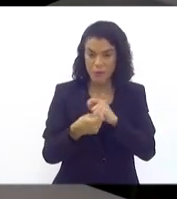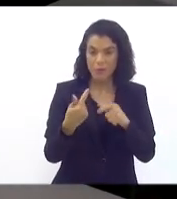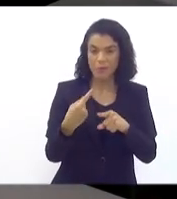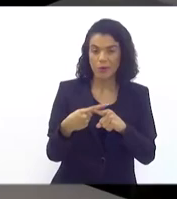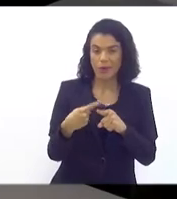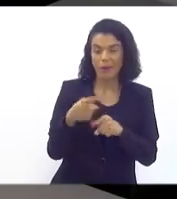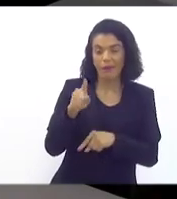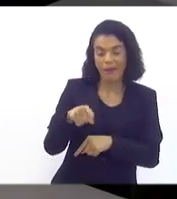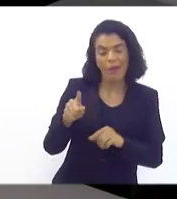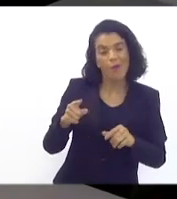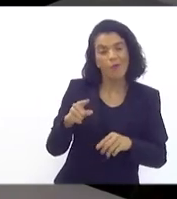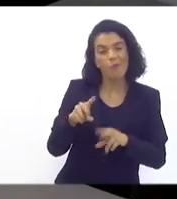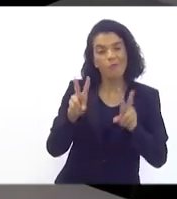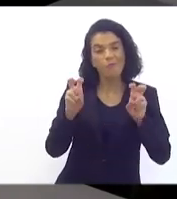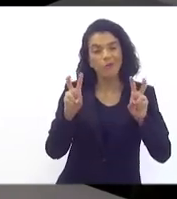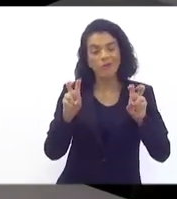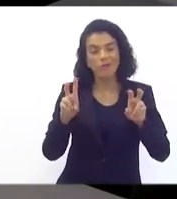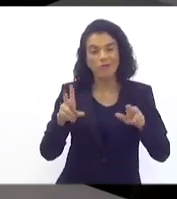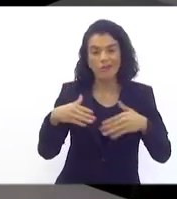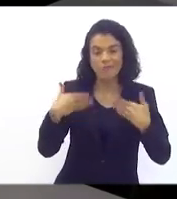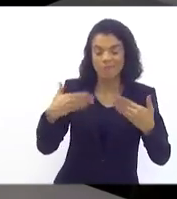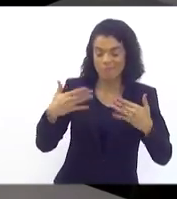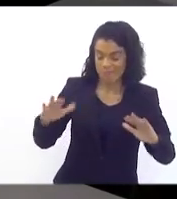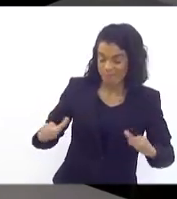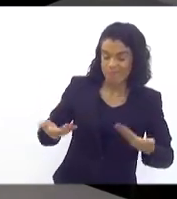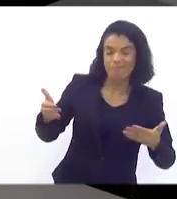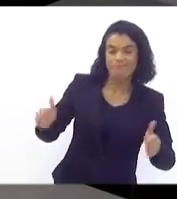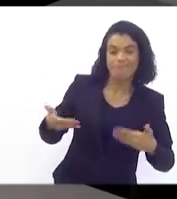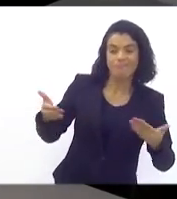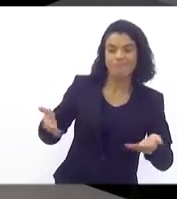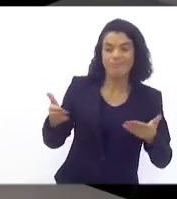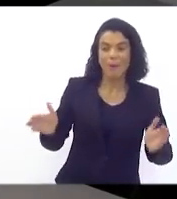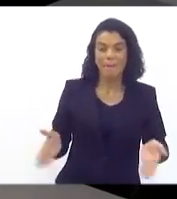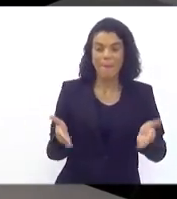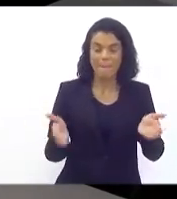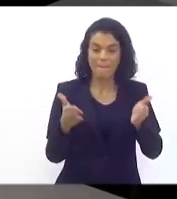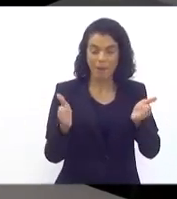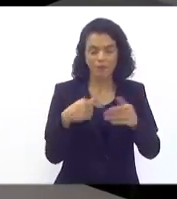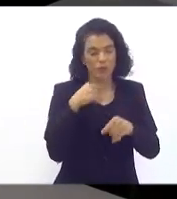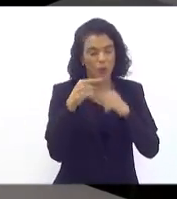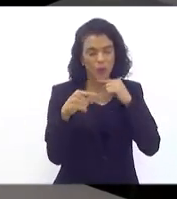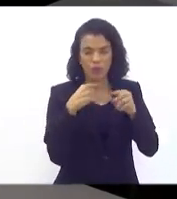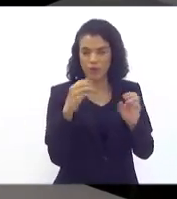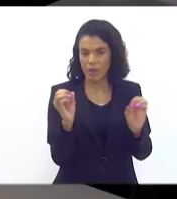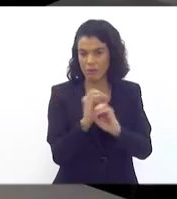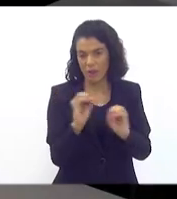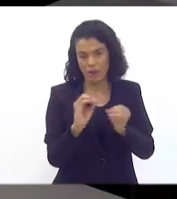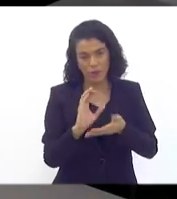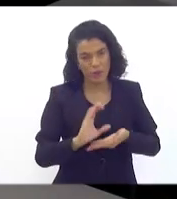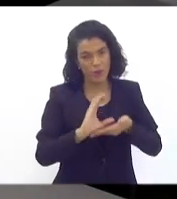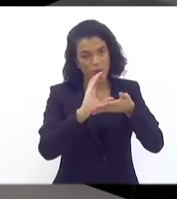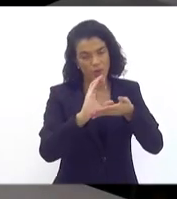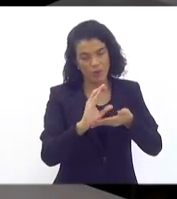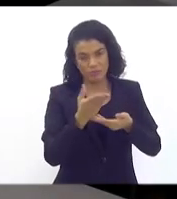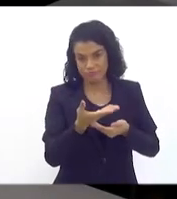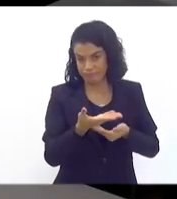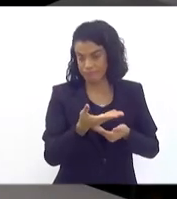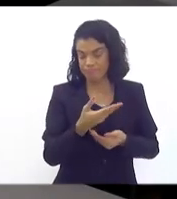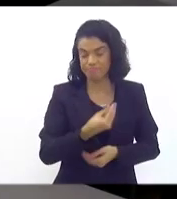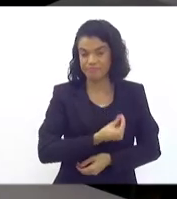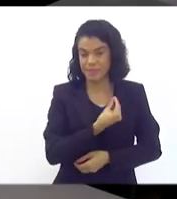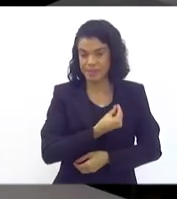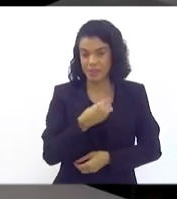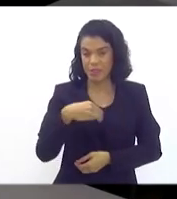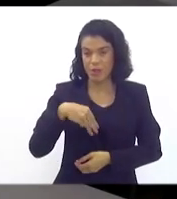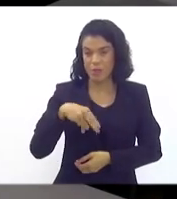é motivo de motivação dos demais conselheiros não tem dúvida nenhuma que o conselheiro presente Murilo